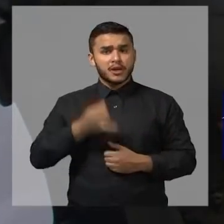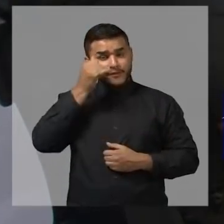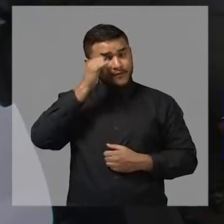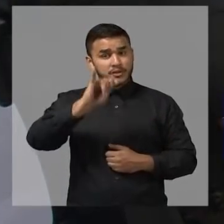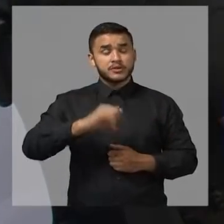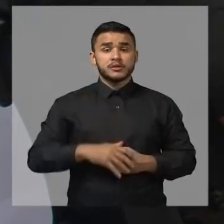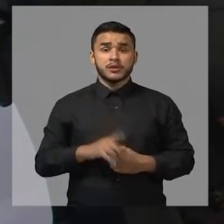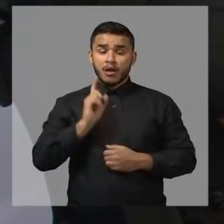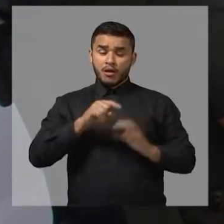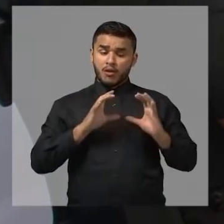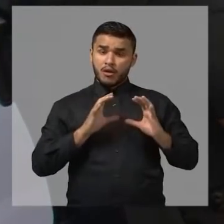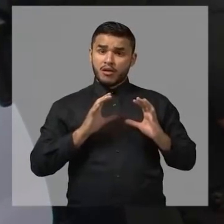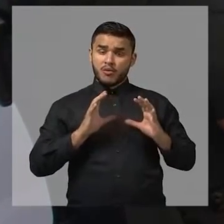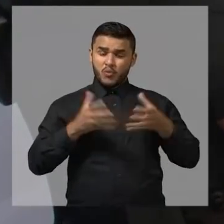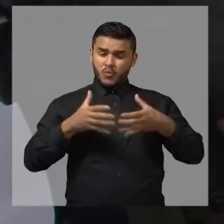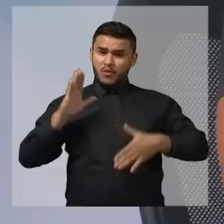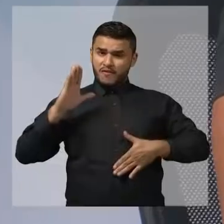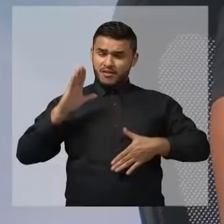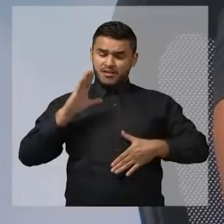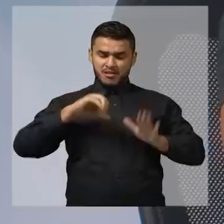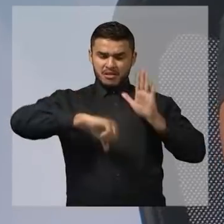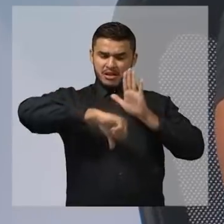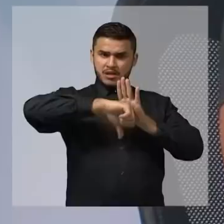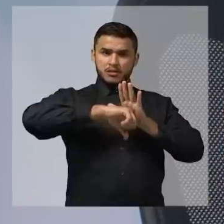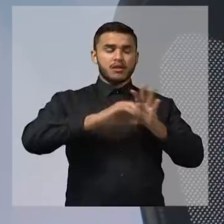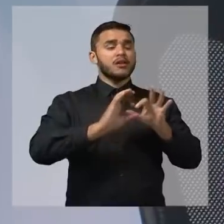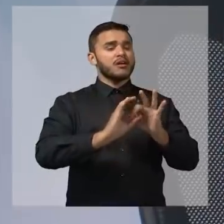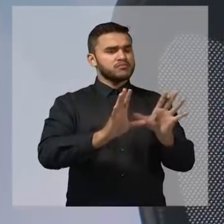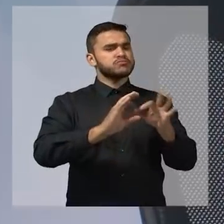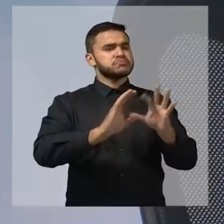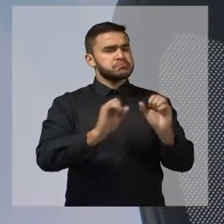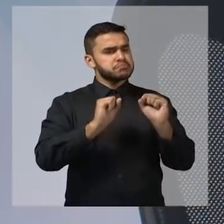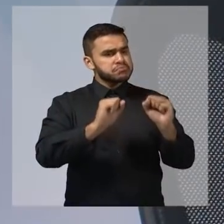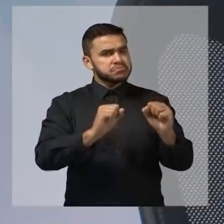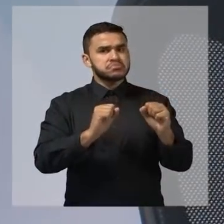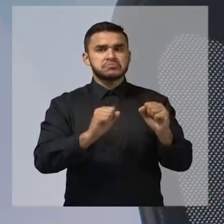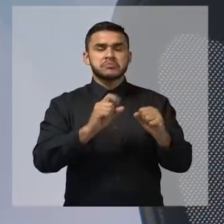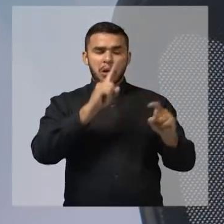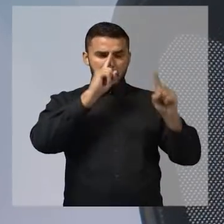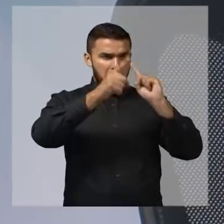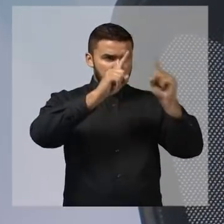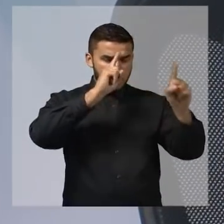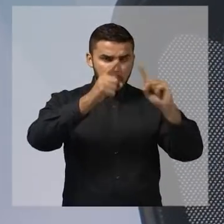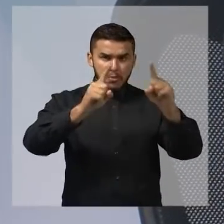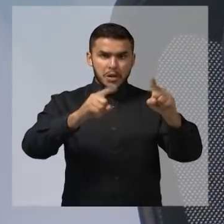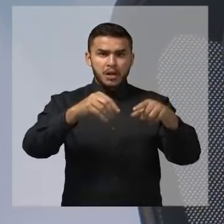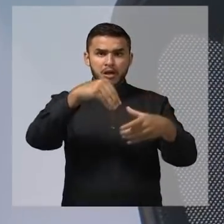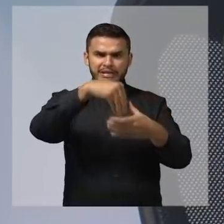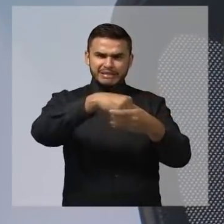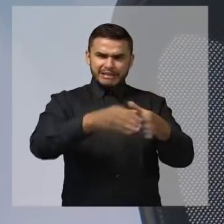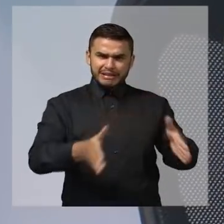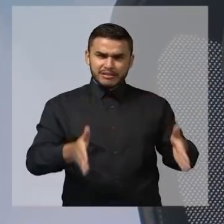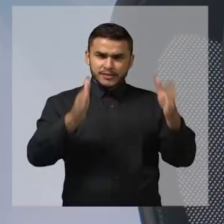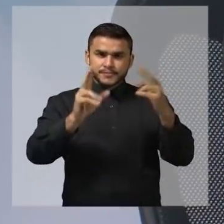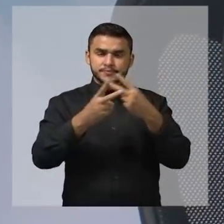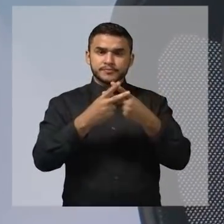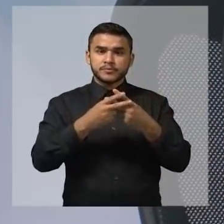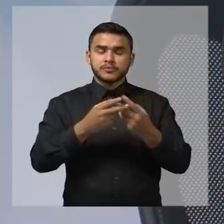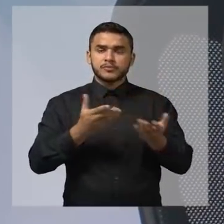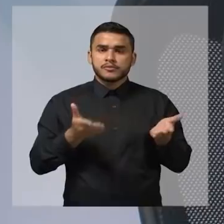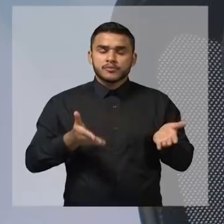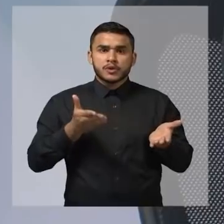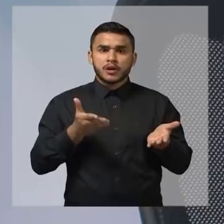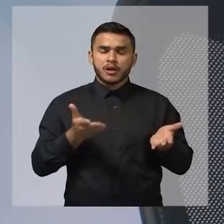o crime, quando a gente deixa ele agir, o que acontece? Ele começa a se capitalizar dentro das